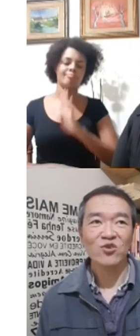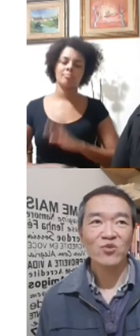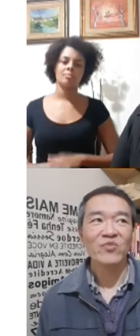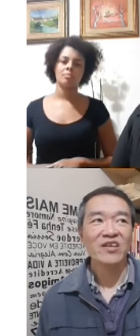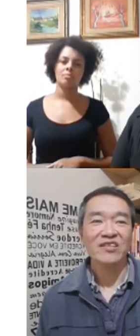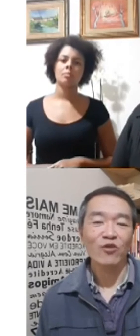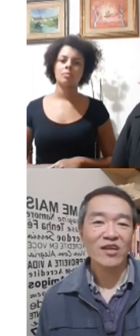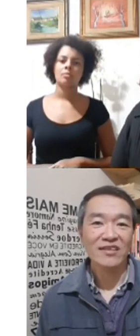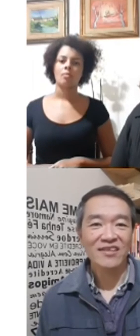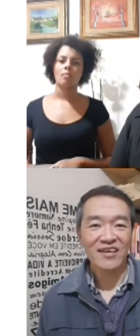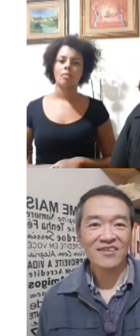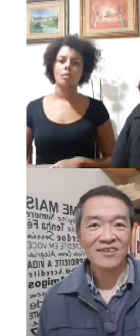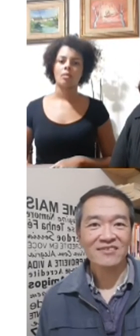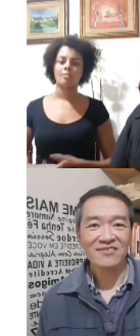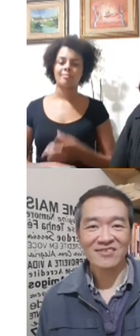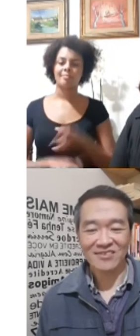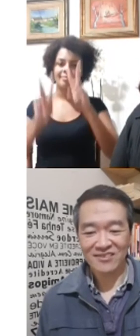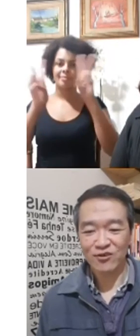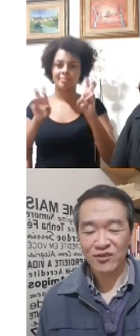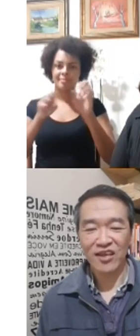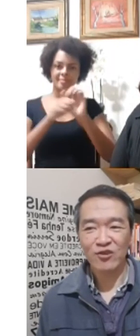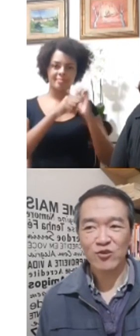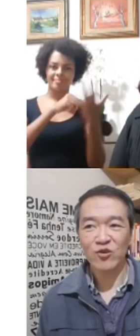aqui da quarentena, né?